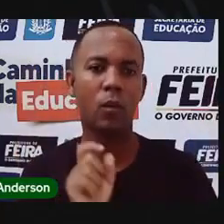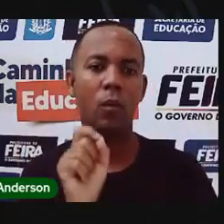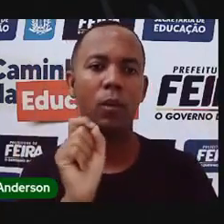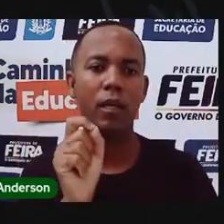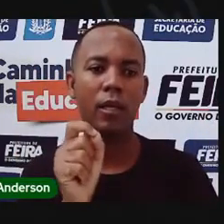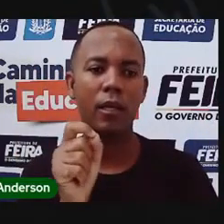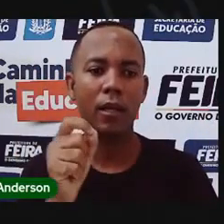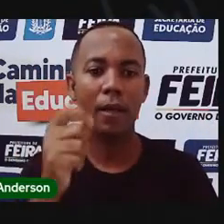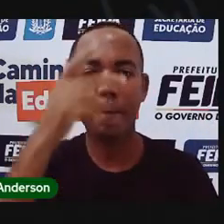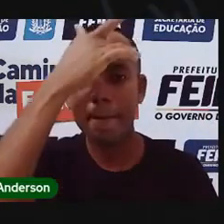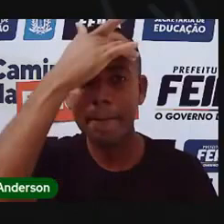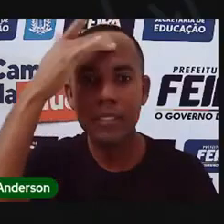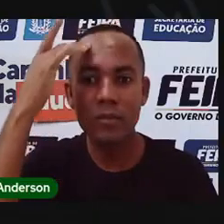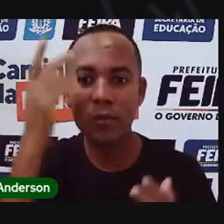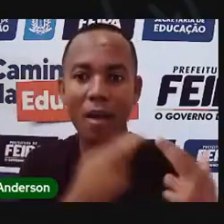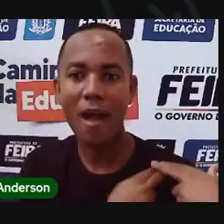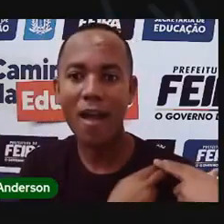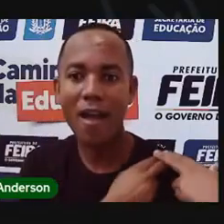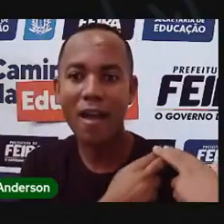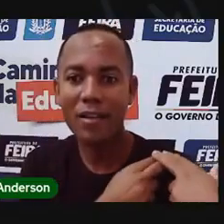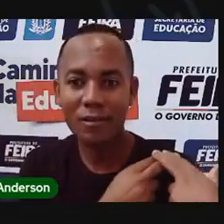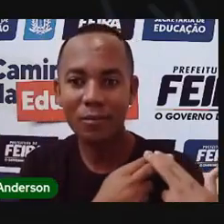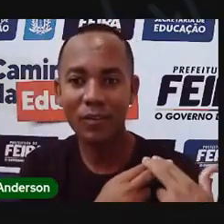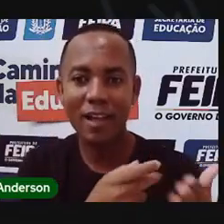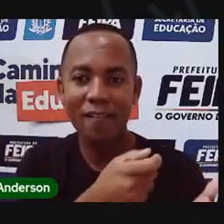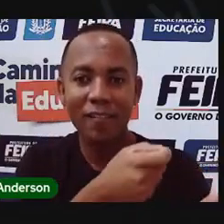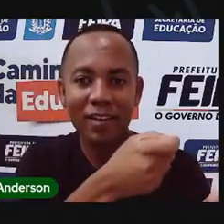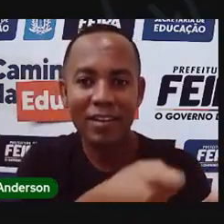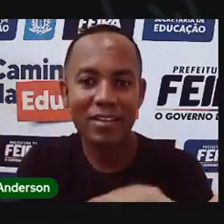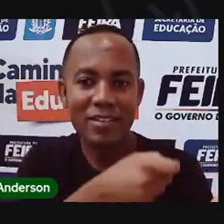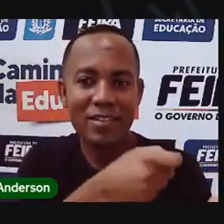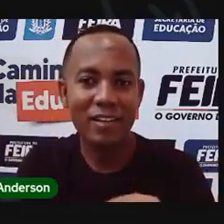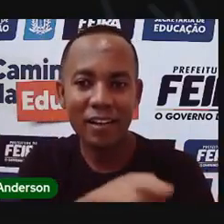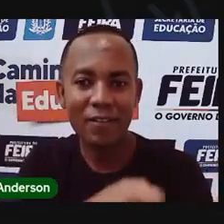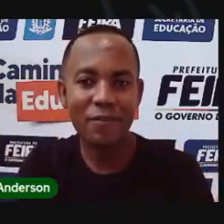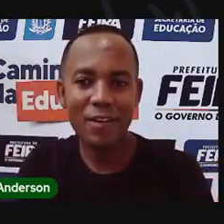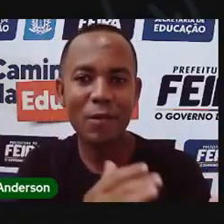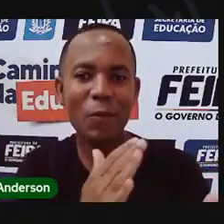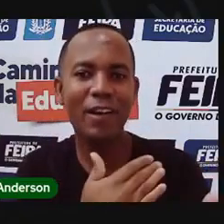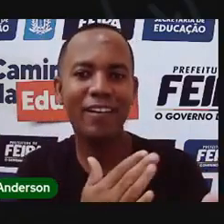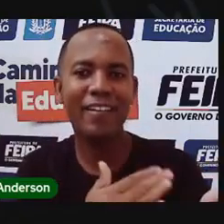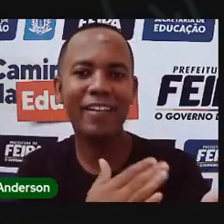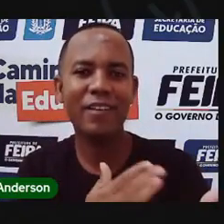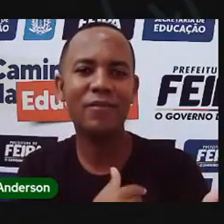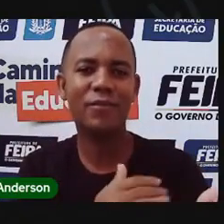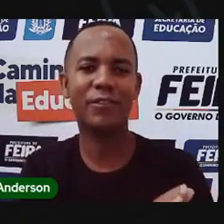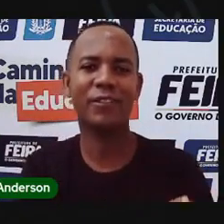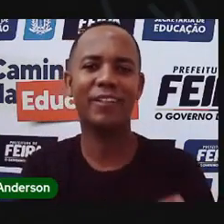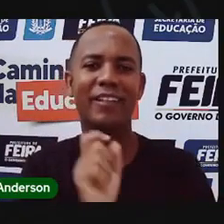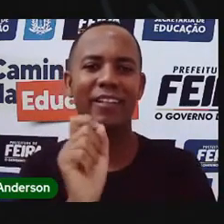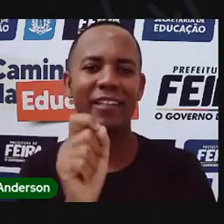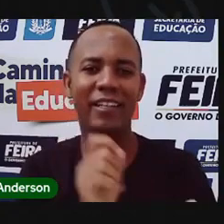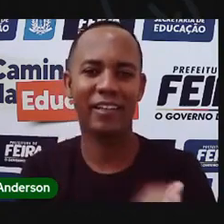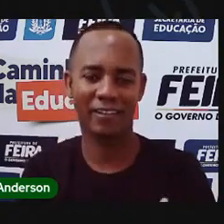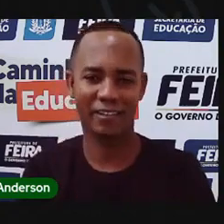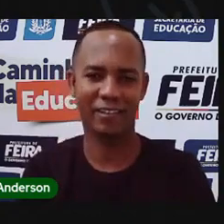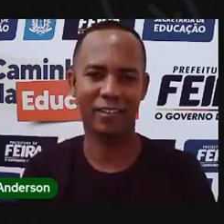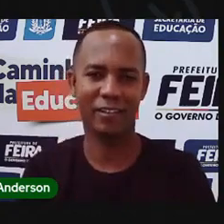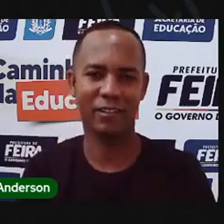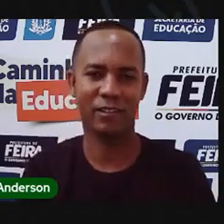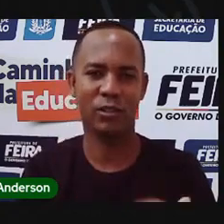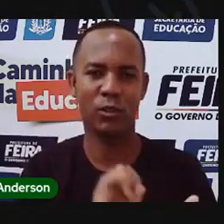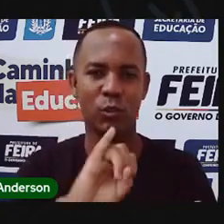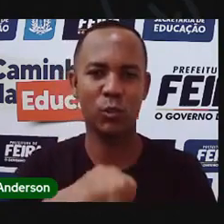do autor do meu livro. E quem é o autor? Bom, Jurivaldo